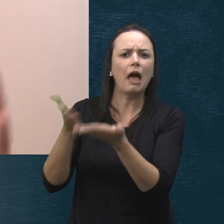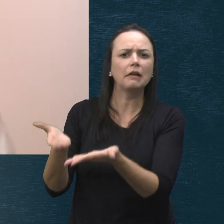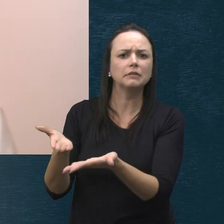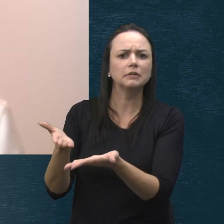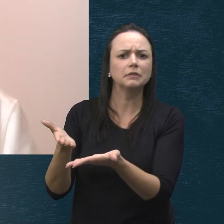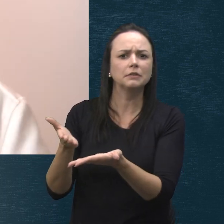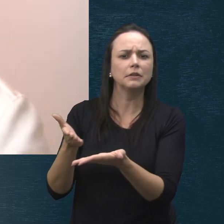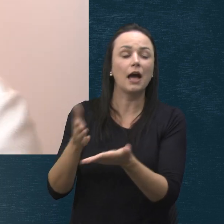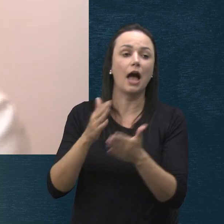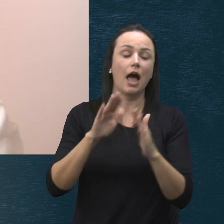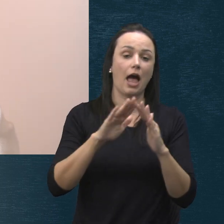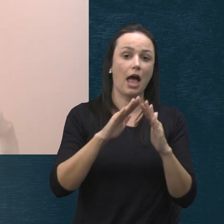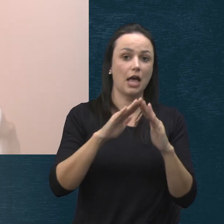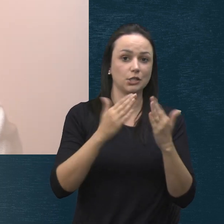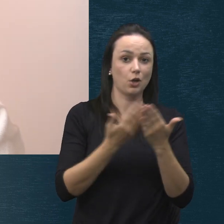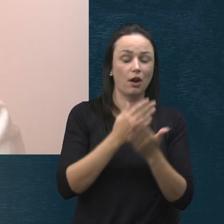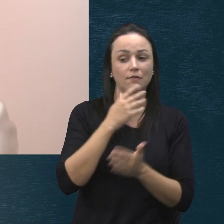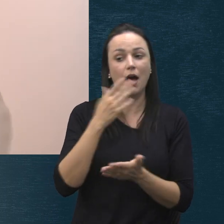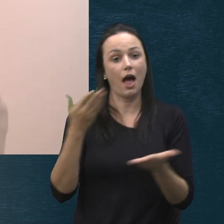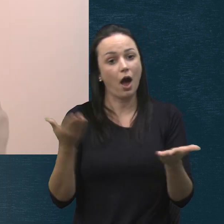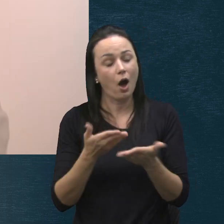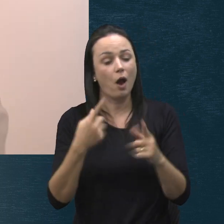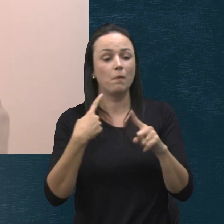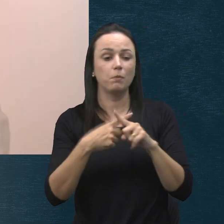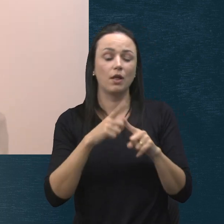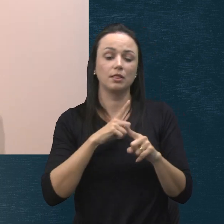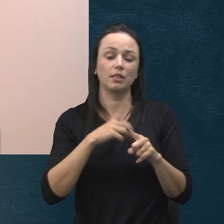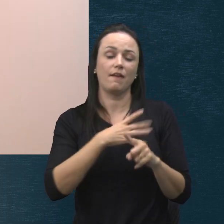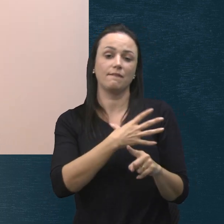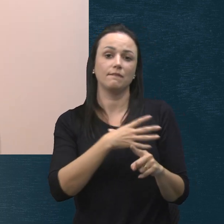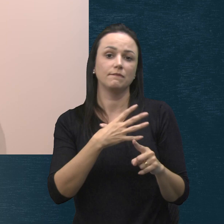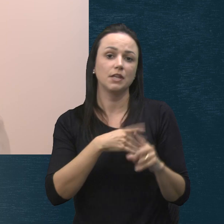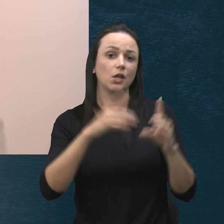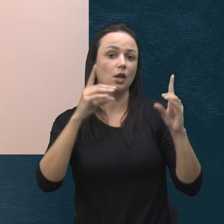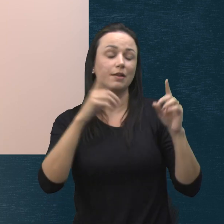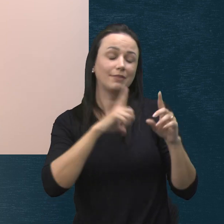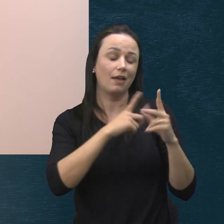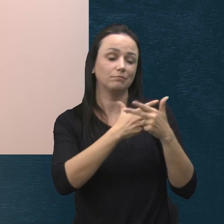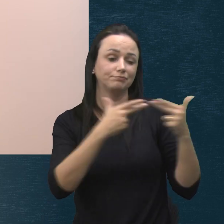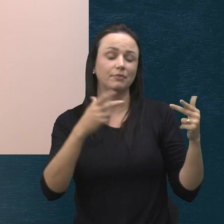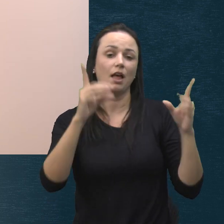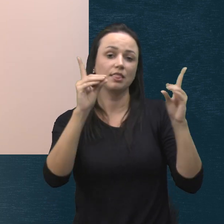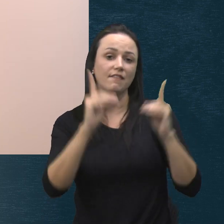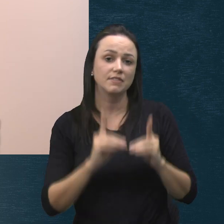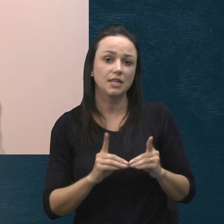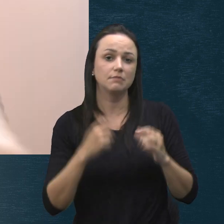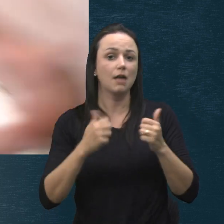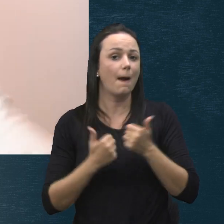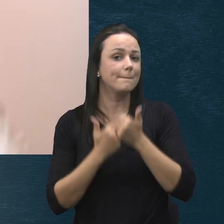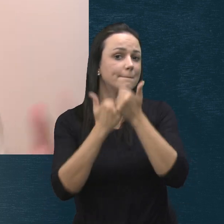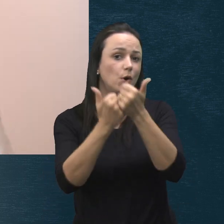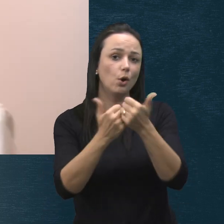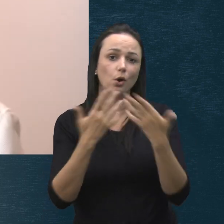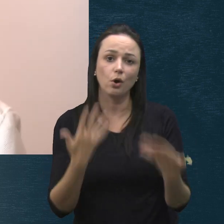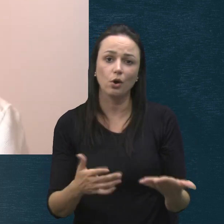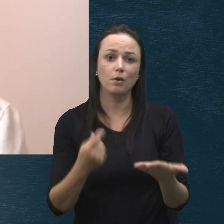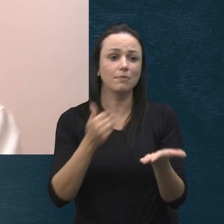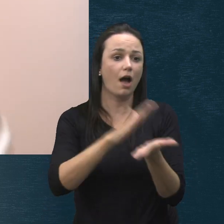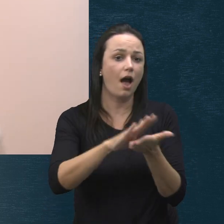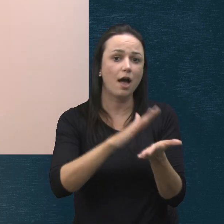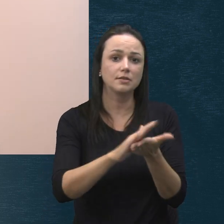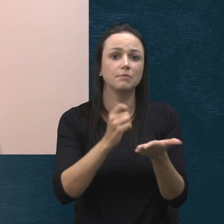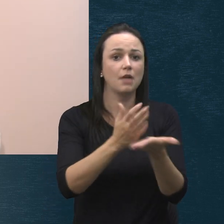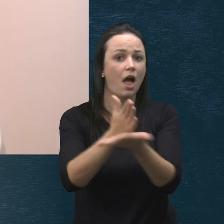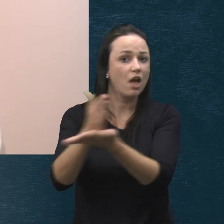diz, não, porque agora a gente tem alunos com deficiência que eu preciso dar certo apoio, e aí esse apoio ele exige um custo, esse custo tem que ser rateado